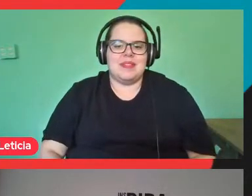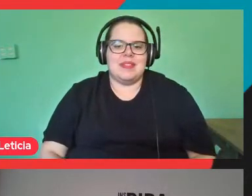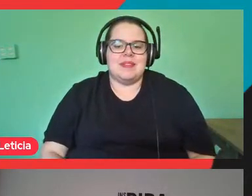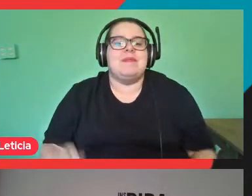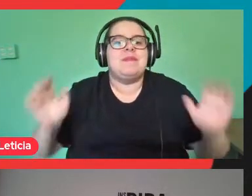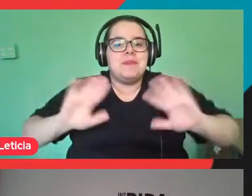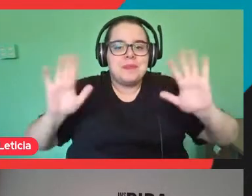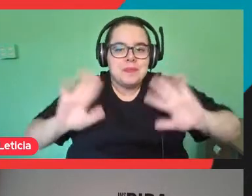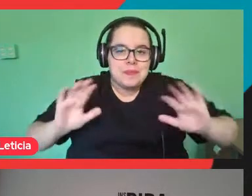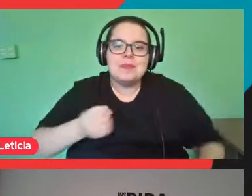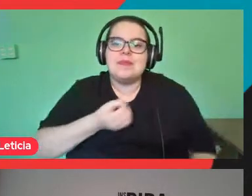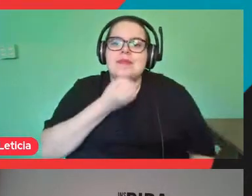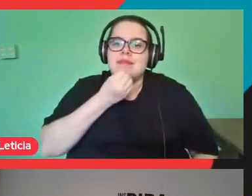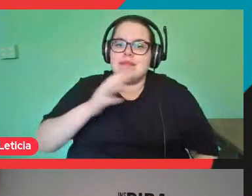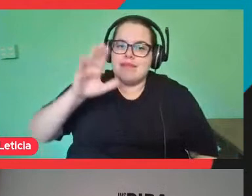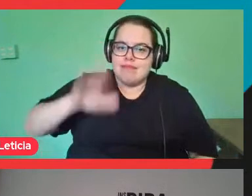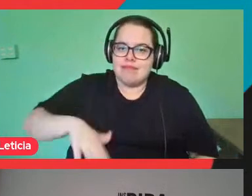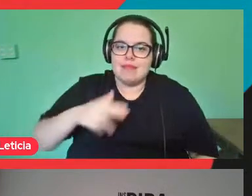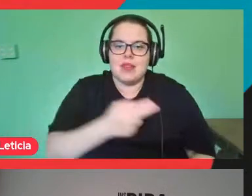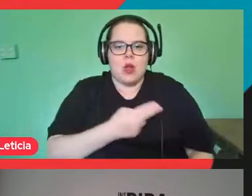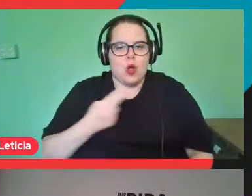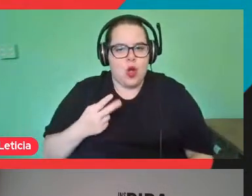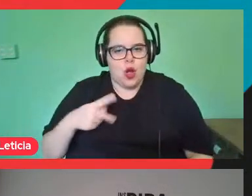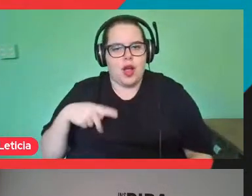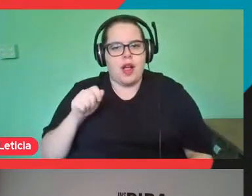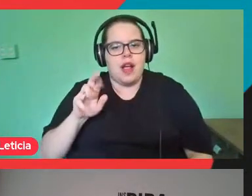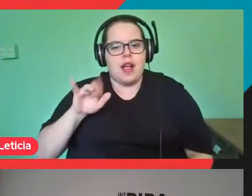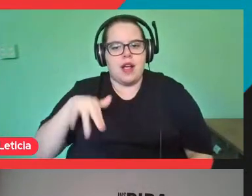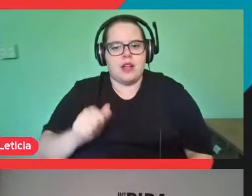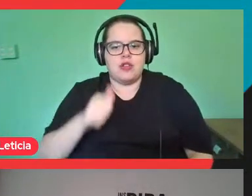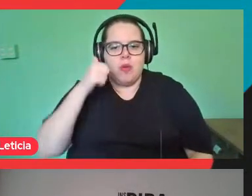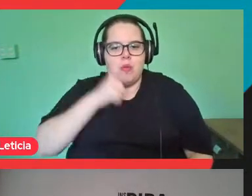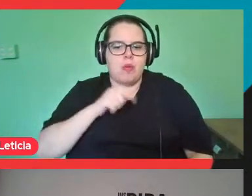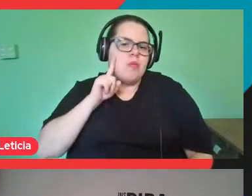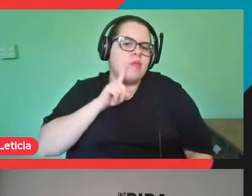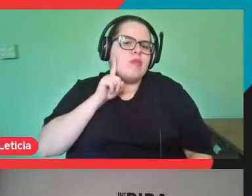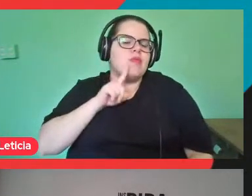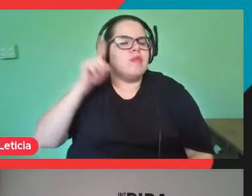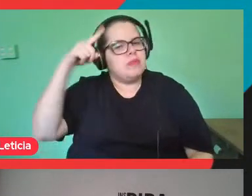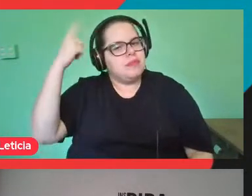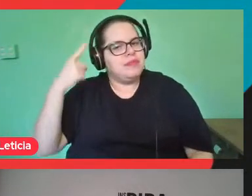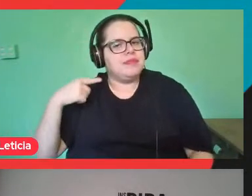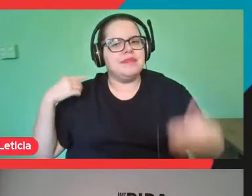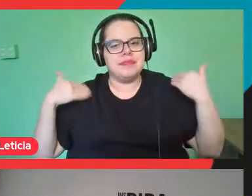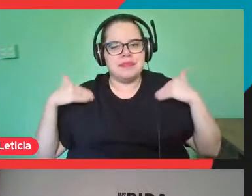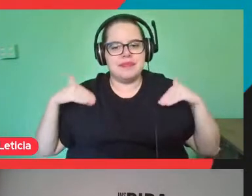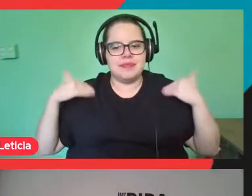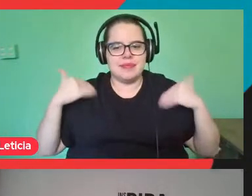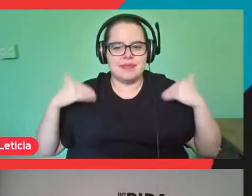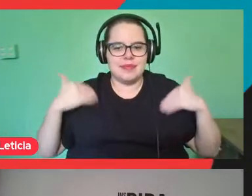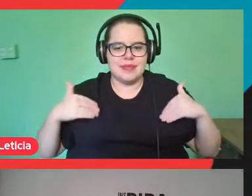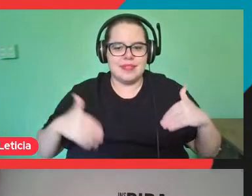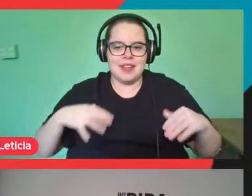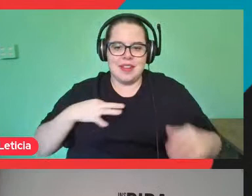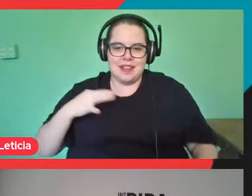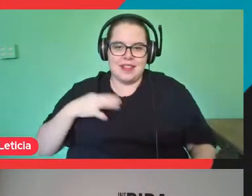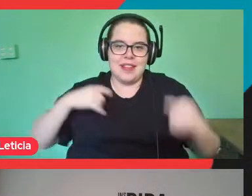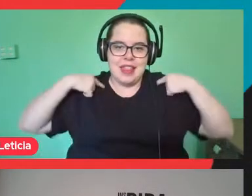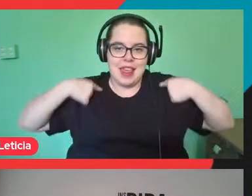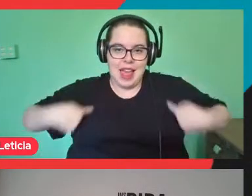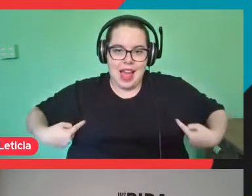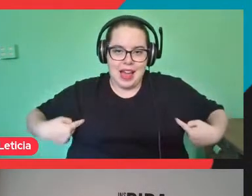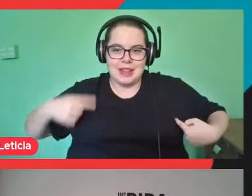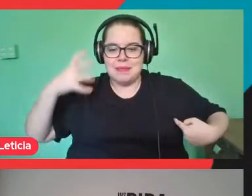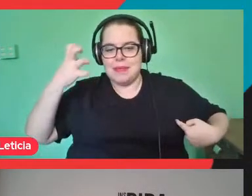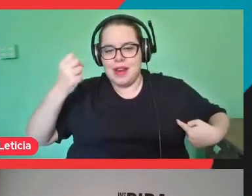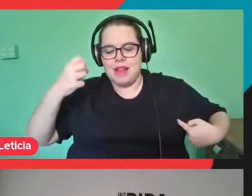Olá, boa tarde. Meu nome é Karina. Sou uma mulher parda, de cabelo cacheado, na altura dos ombros. Estou vestindo uma regata branca